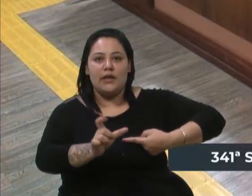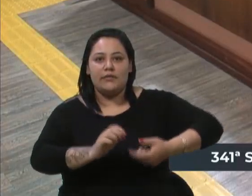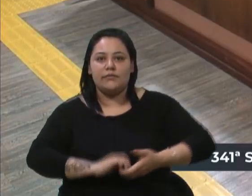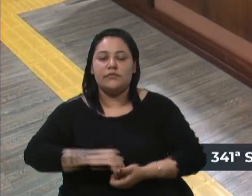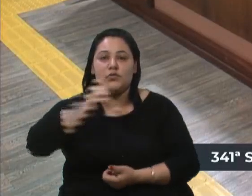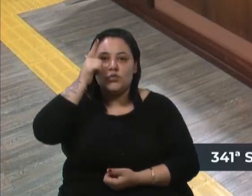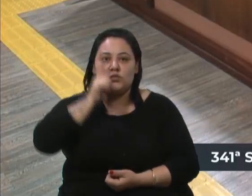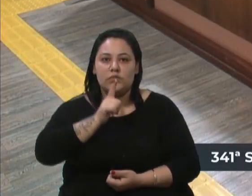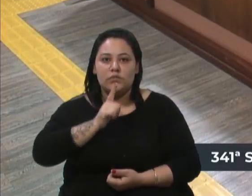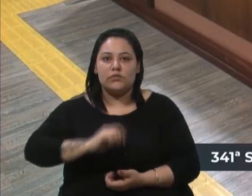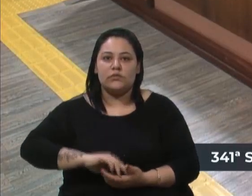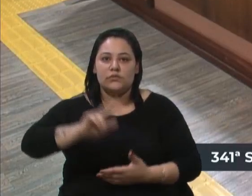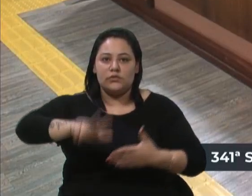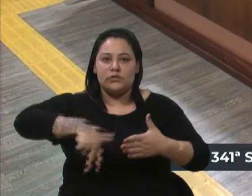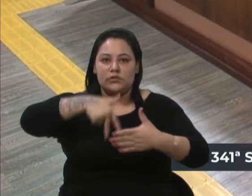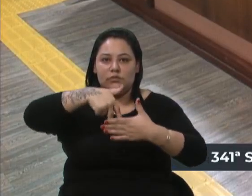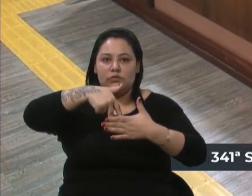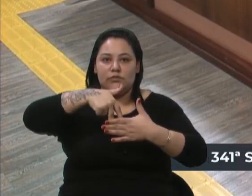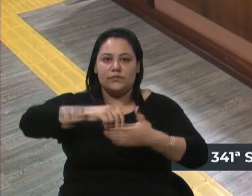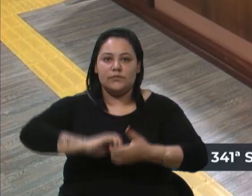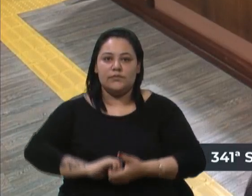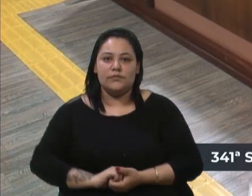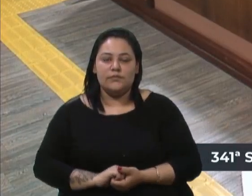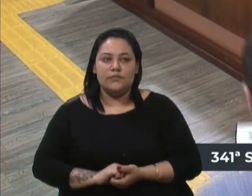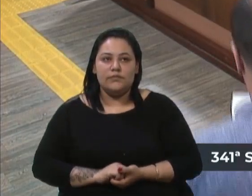Lucas Carinhato na tribuna.